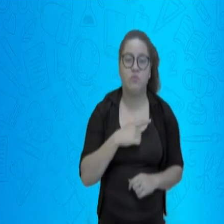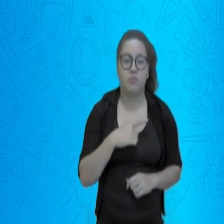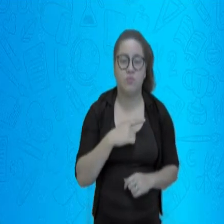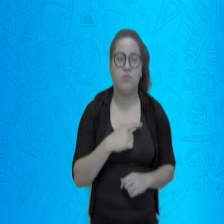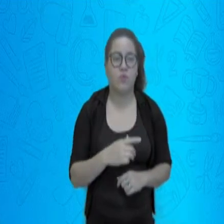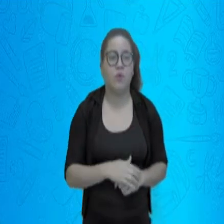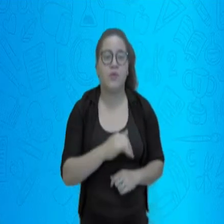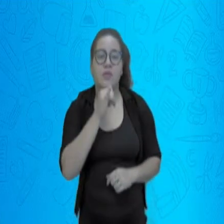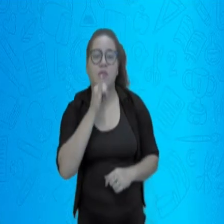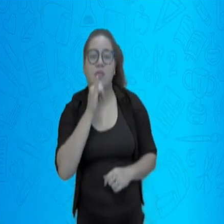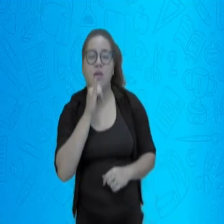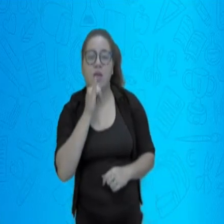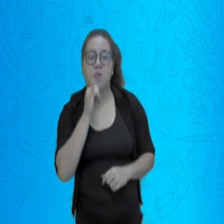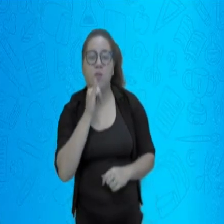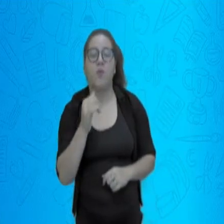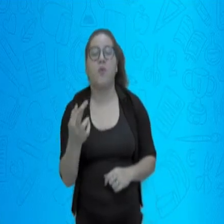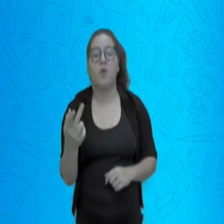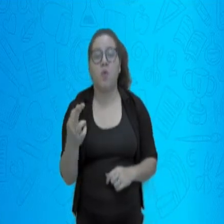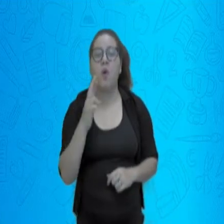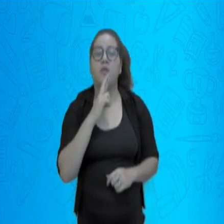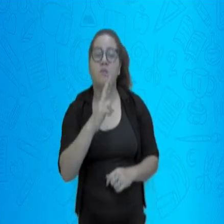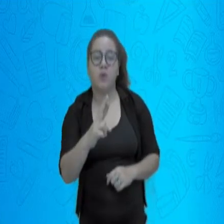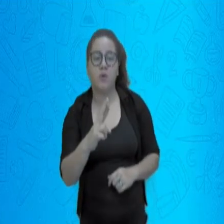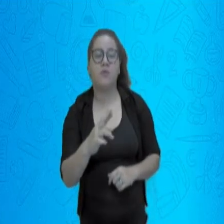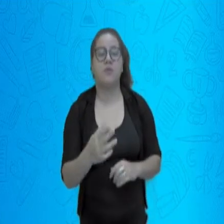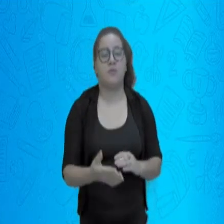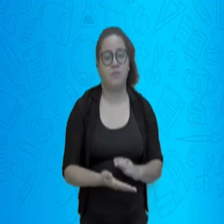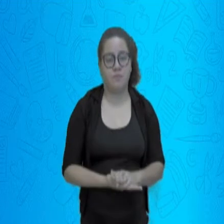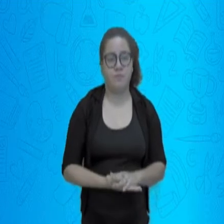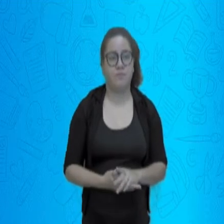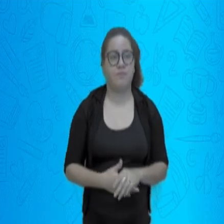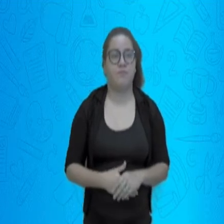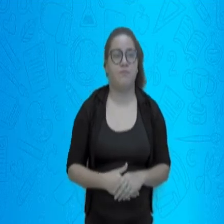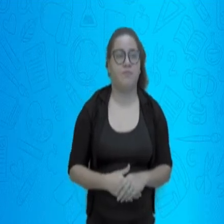chegam no mesmo resultado, que é o menos 7.